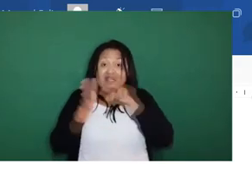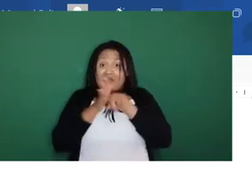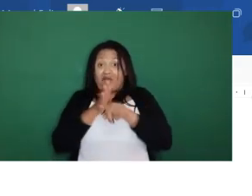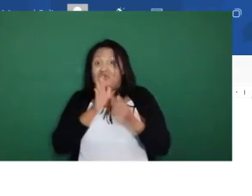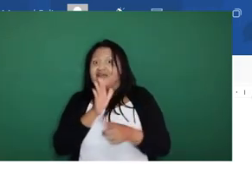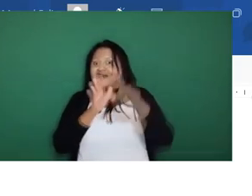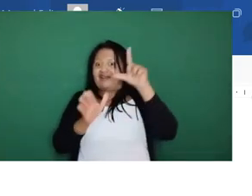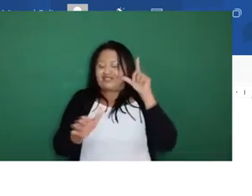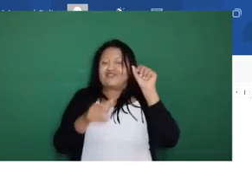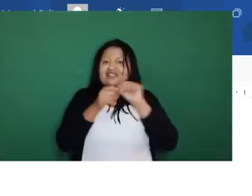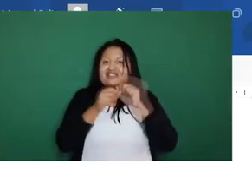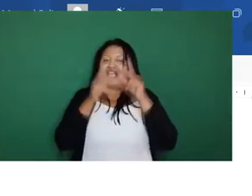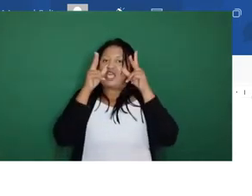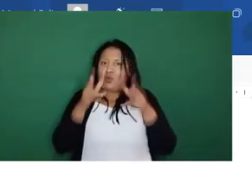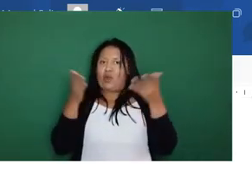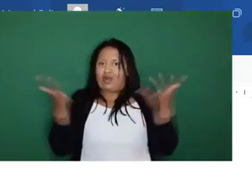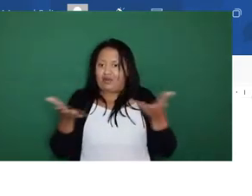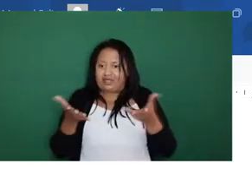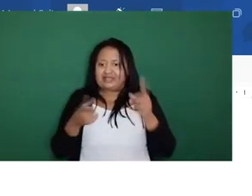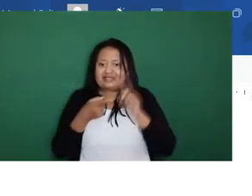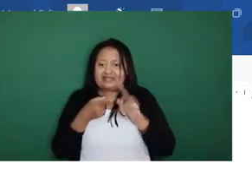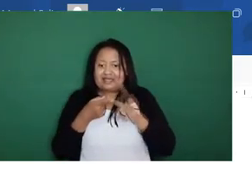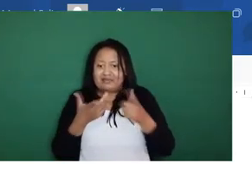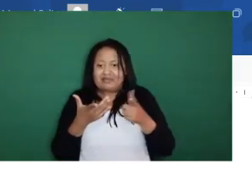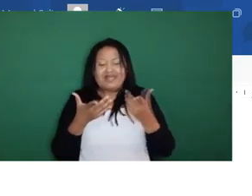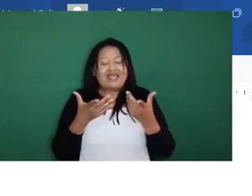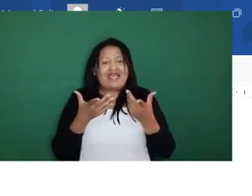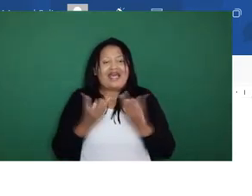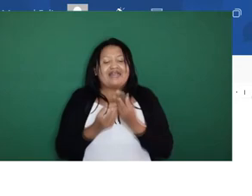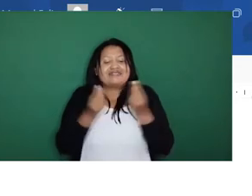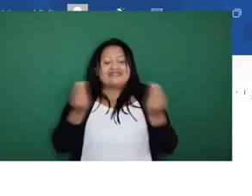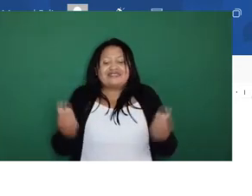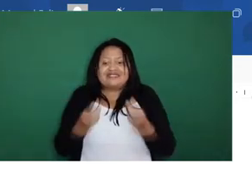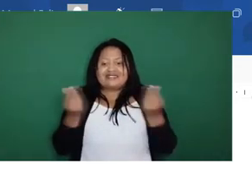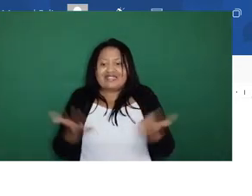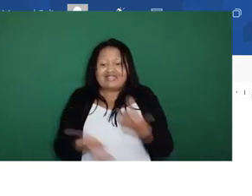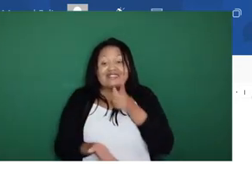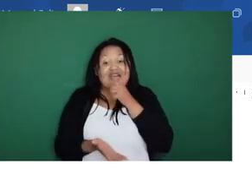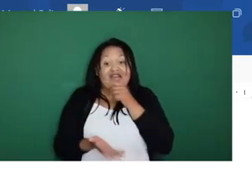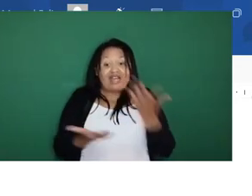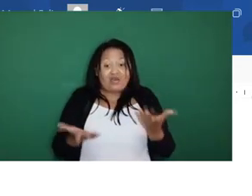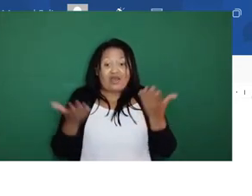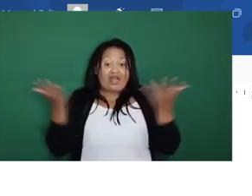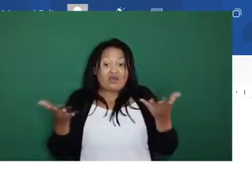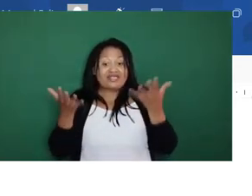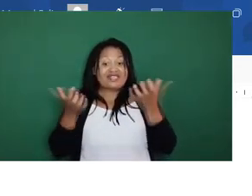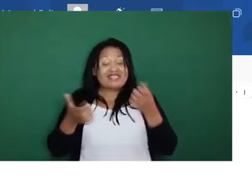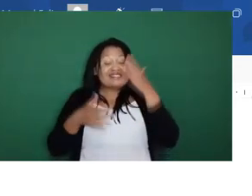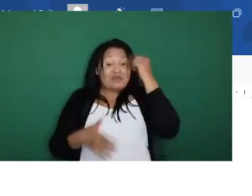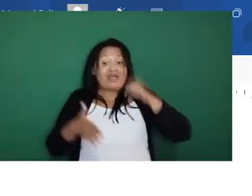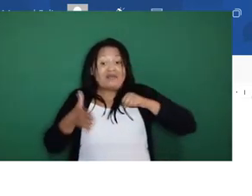vai fazer a mesma coisa aqui foi dado início da água e aceleração da gravidade então a gente quer saber a pressão no fundo